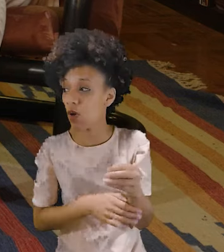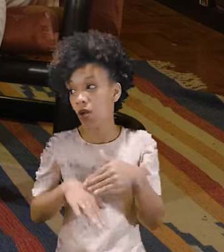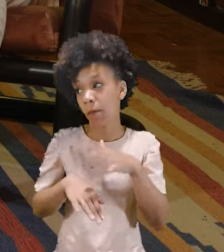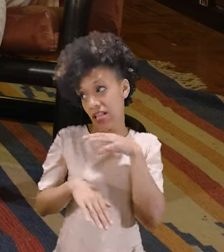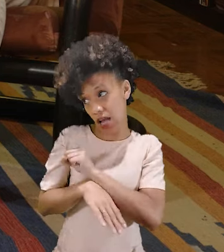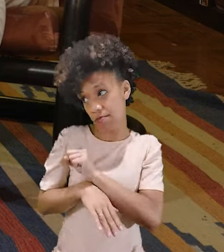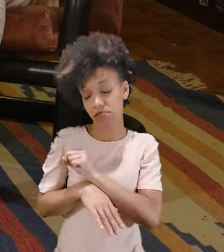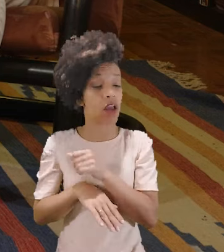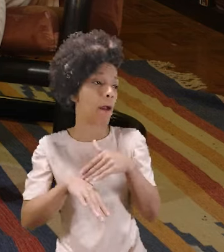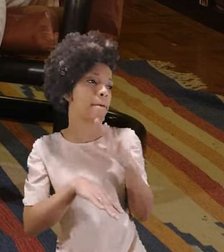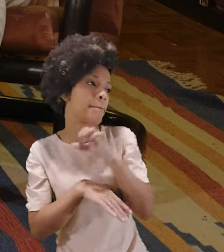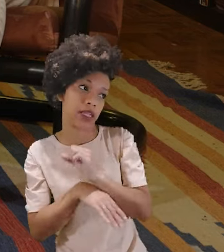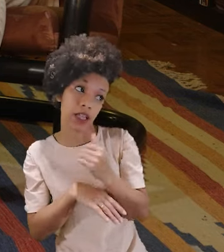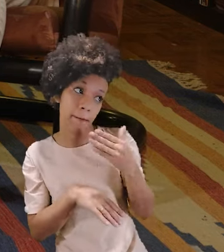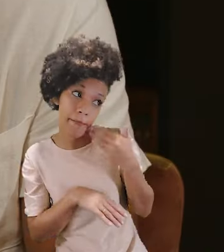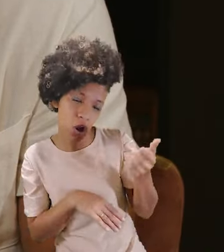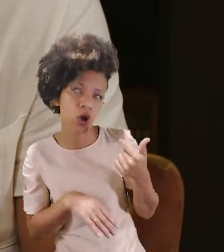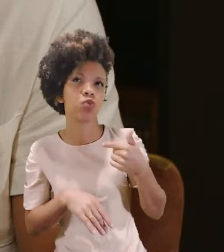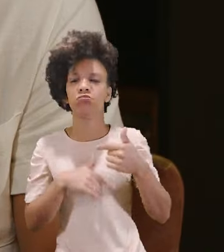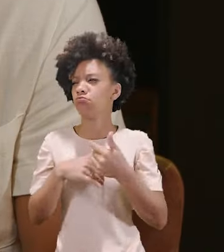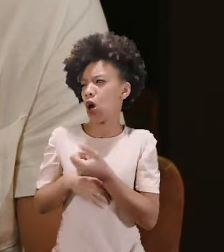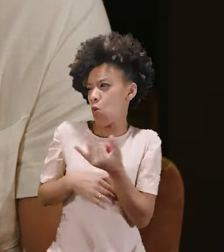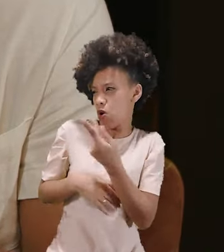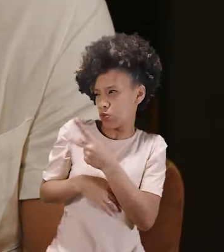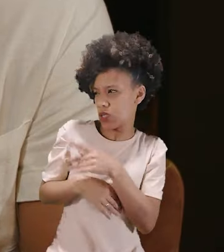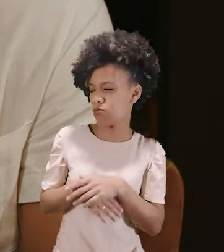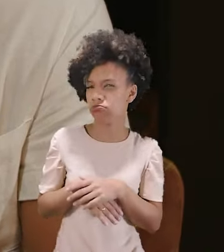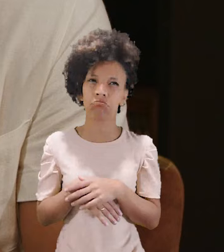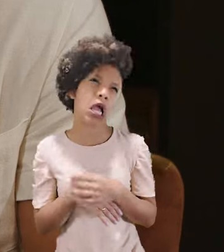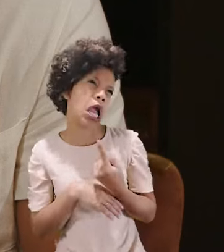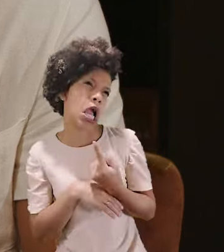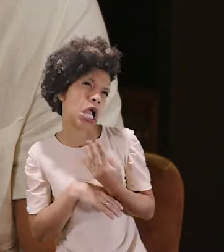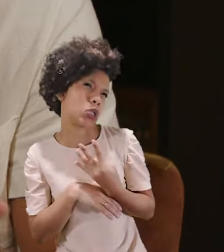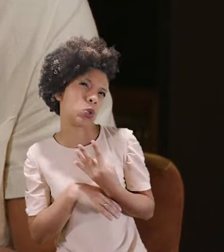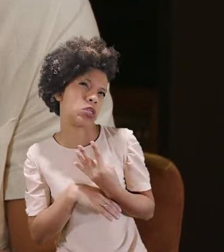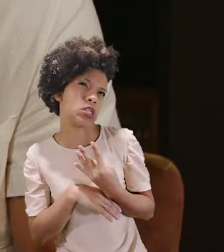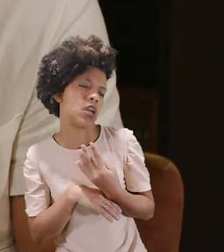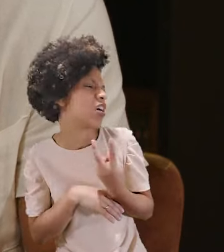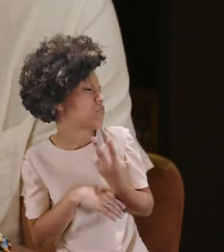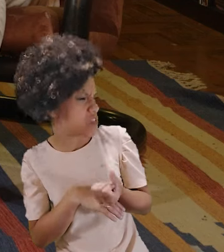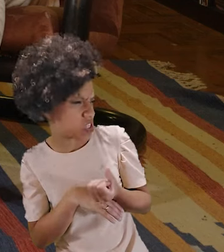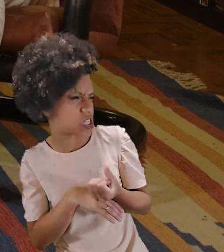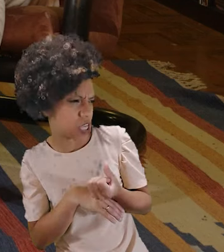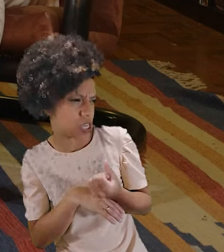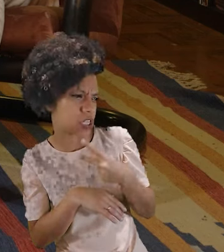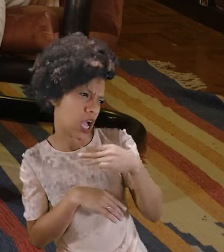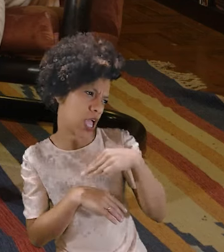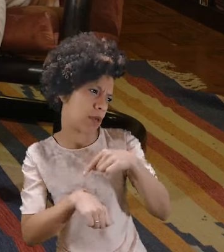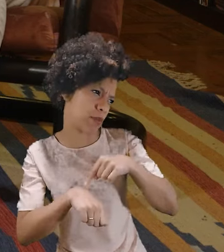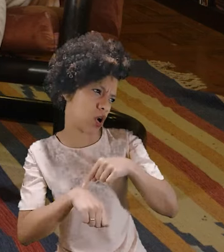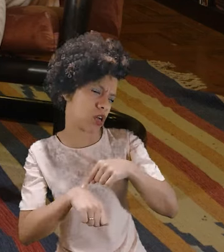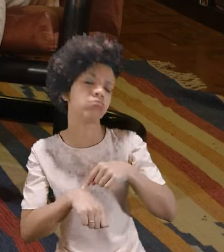quanto mais rápido melhor quanto que quanto que chega o teu barco o que eu trabalho hoje em torno de há 26 anos